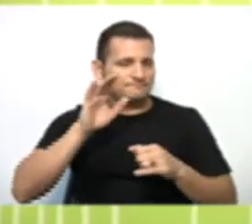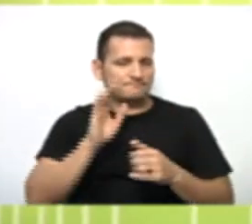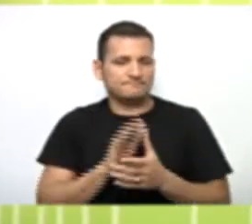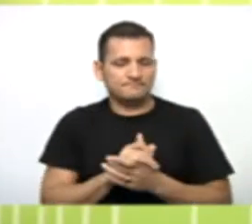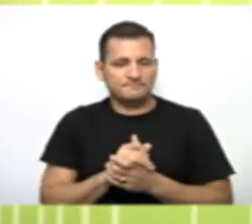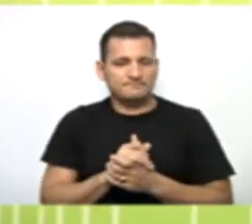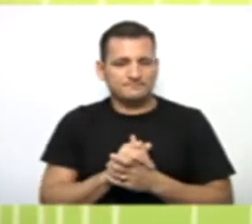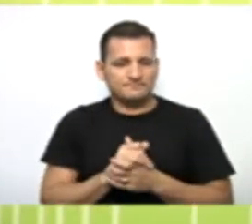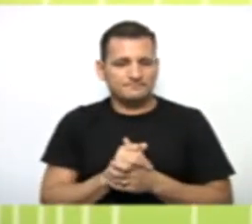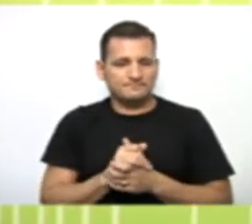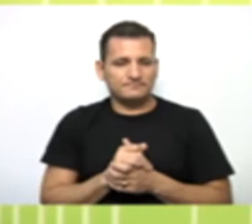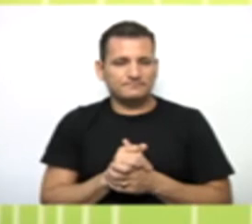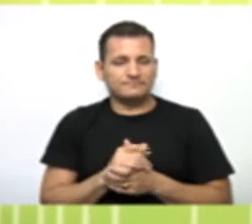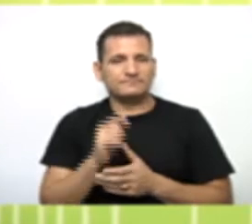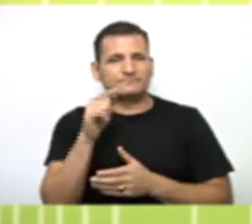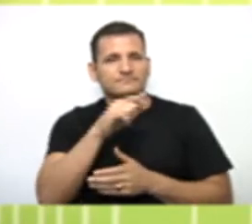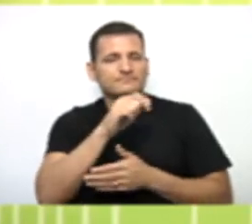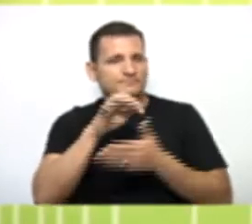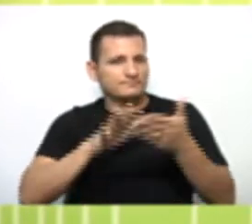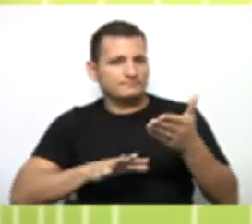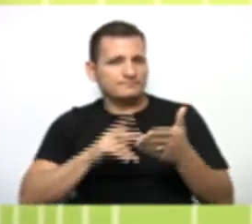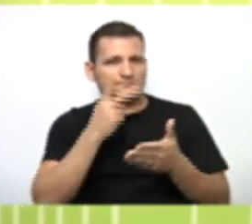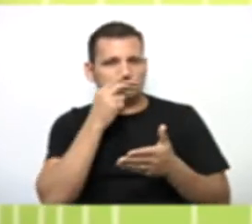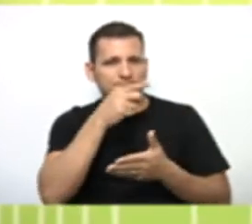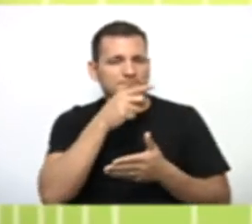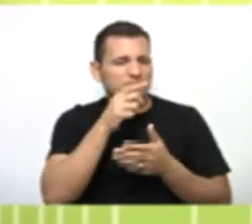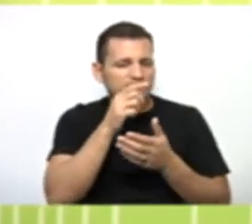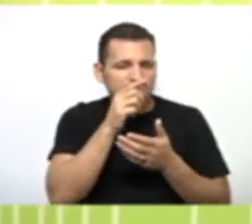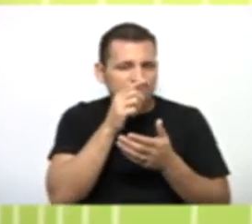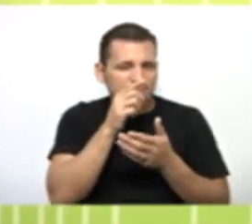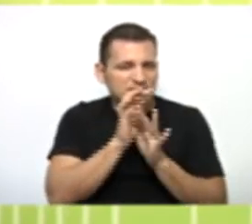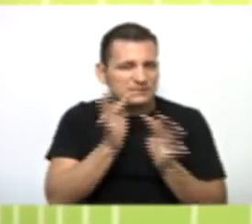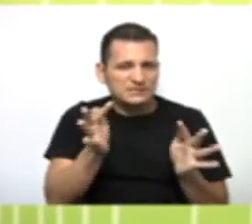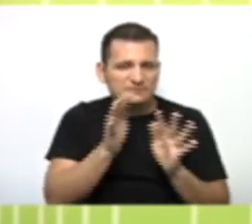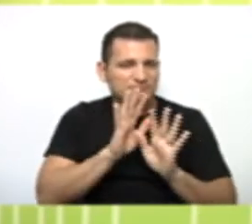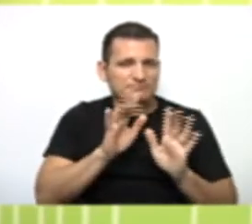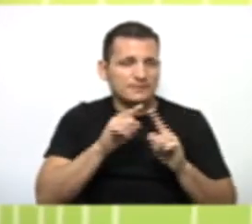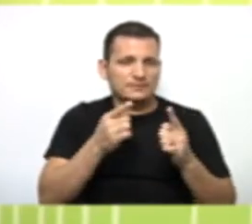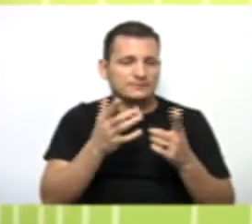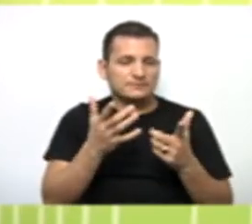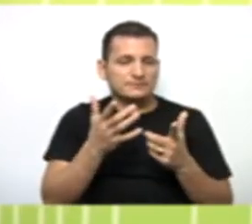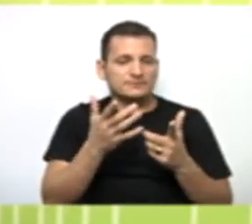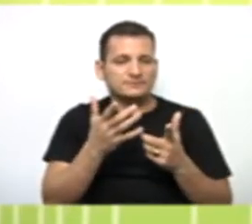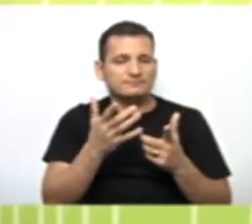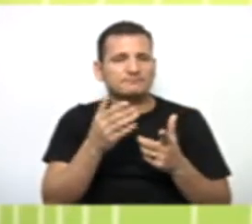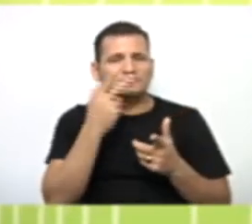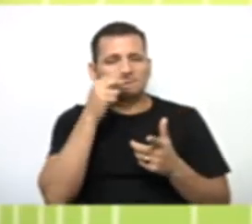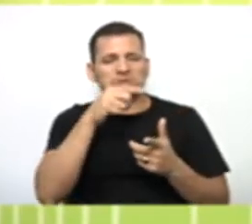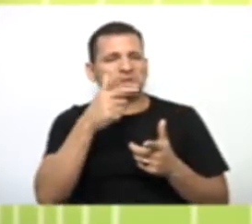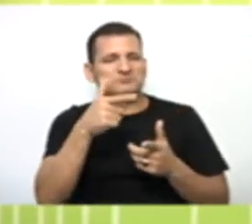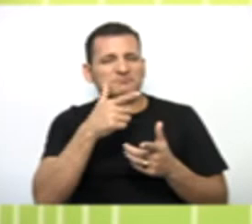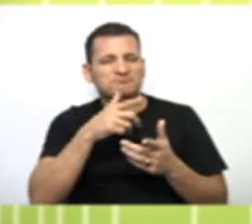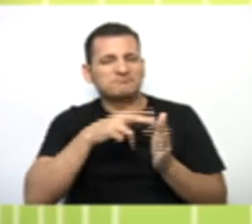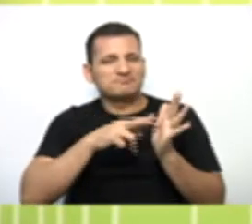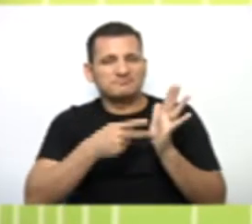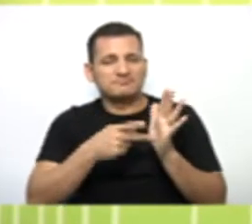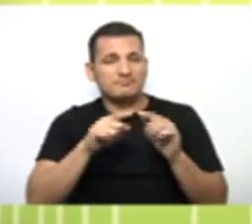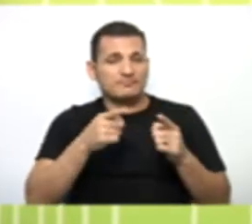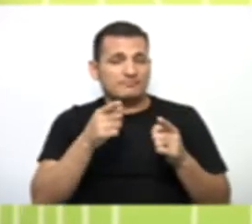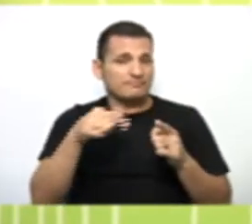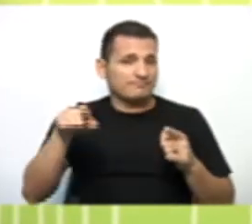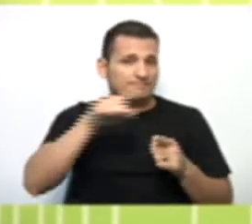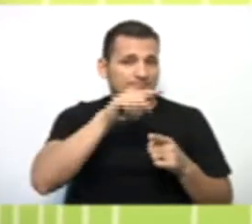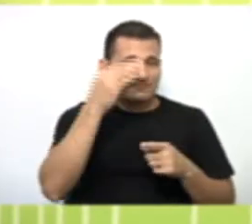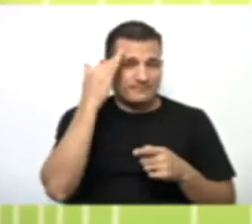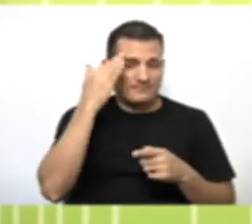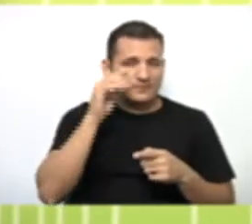só, essa atividade pode parecer boba. Pode parecer assim sem sentido, mas você que